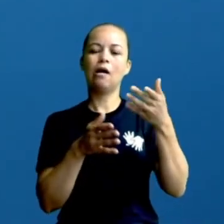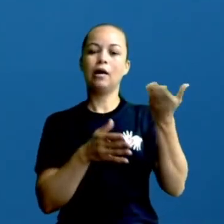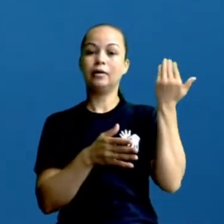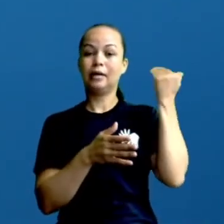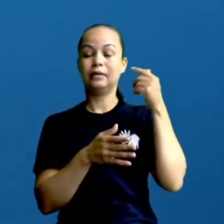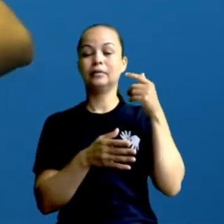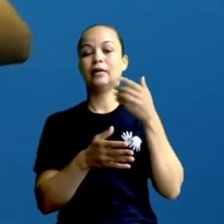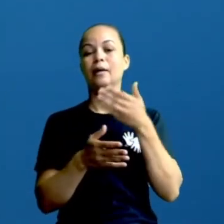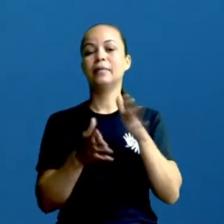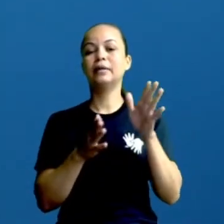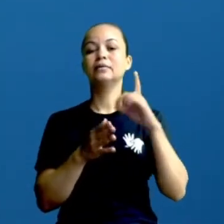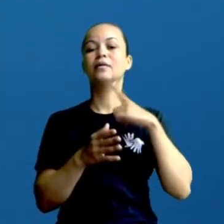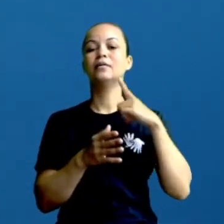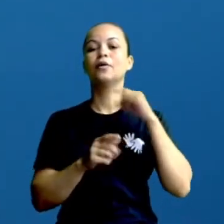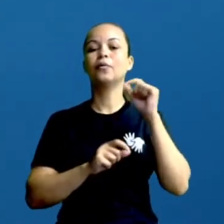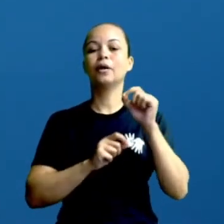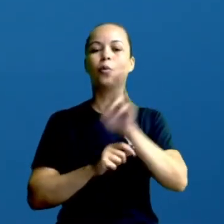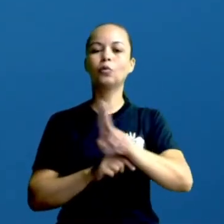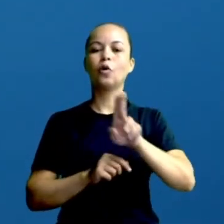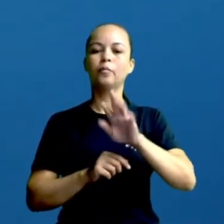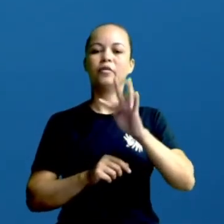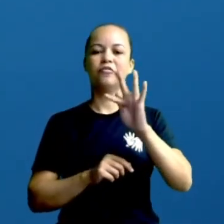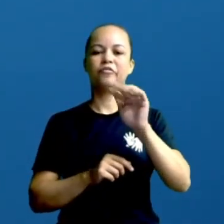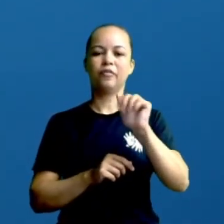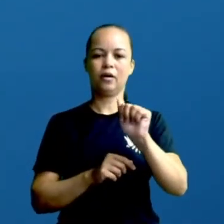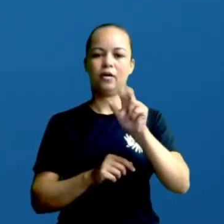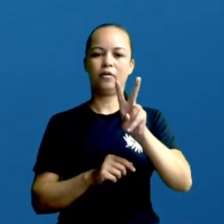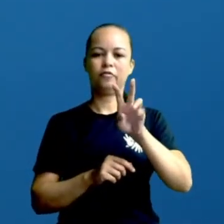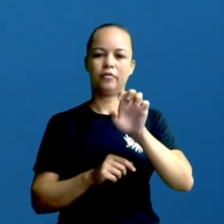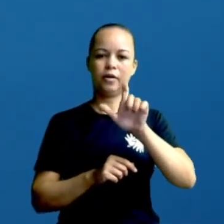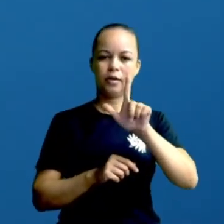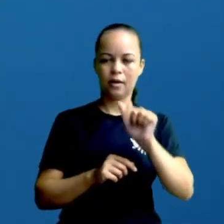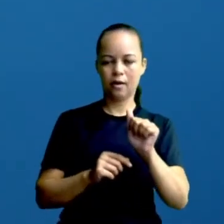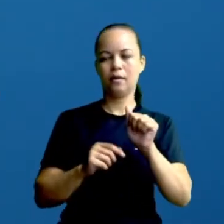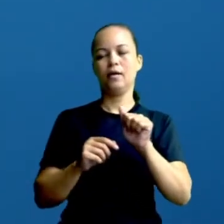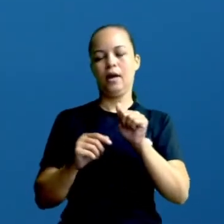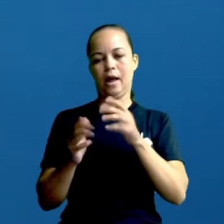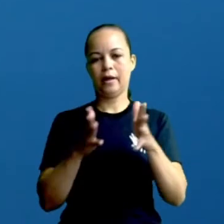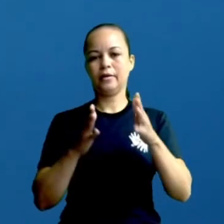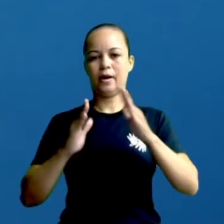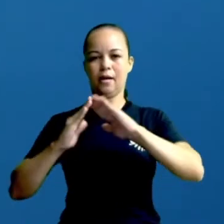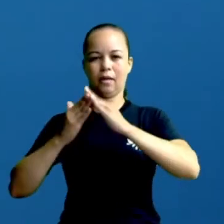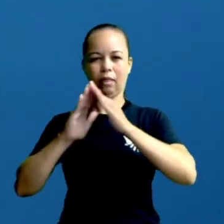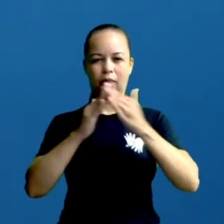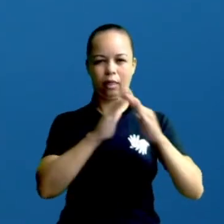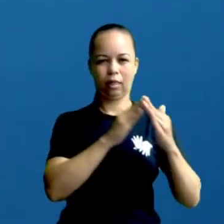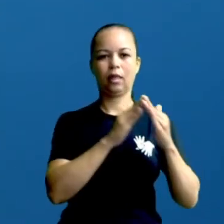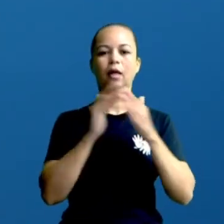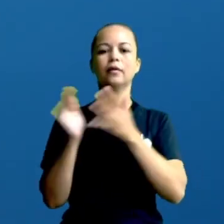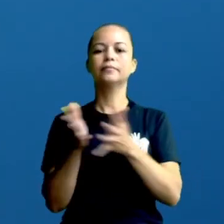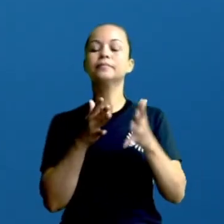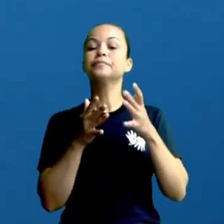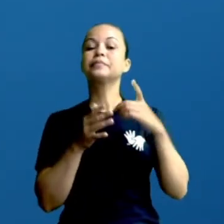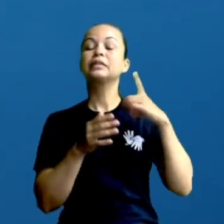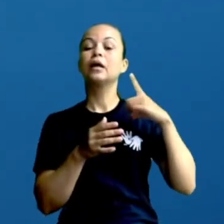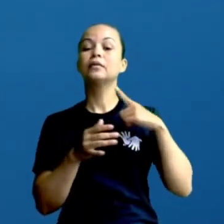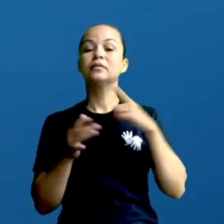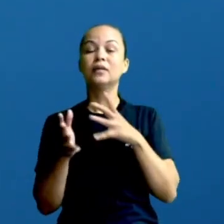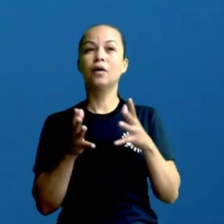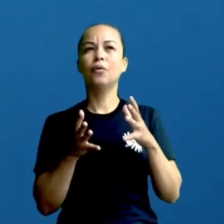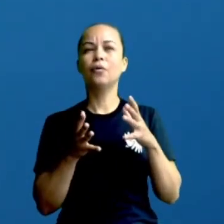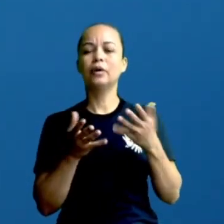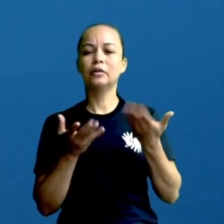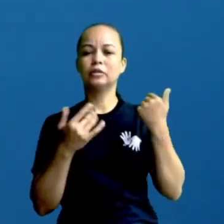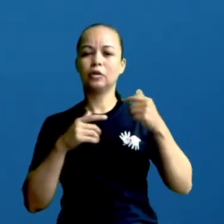né? Então esses lugares normalmente eles são abrigados por pessoas que saíram, né, que foram tentar a vida em outros